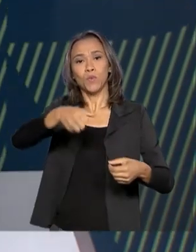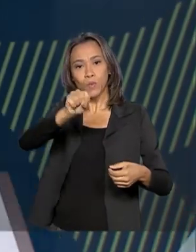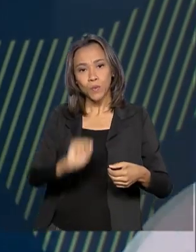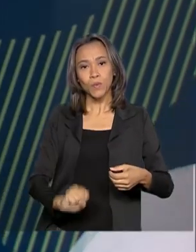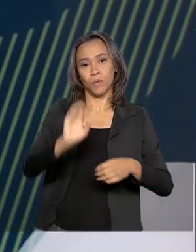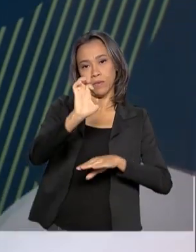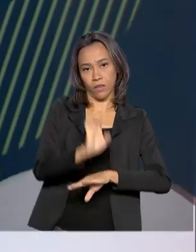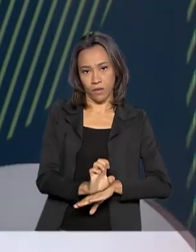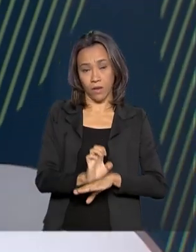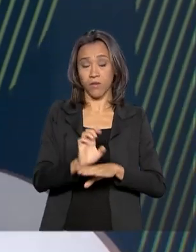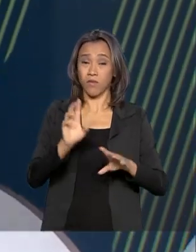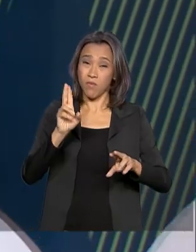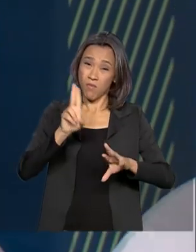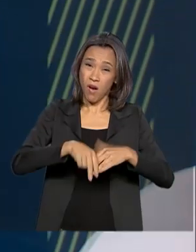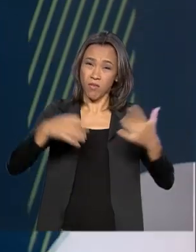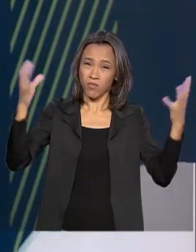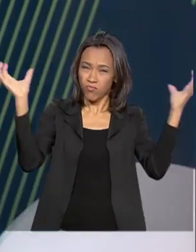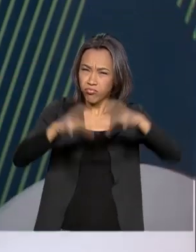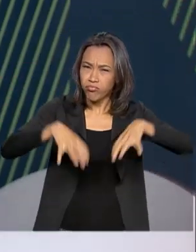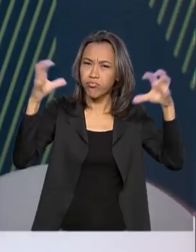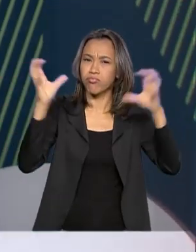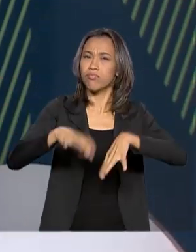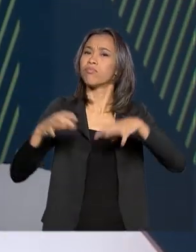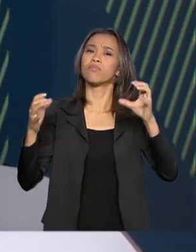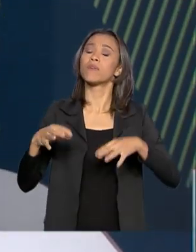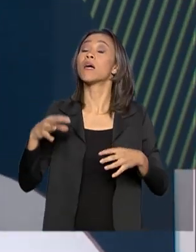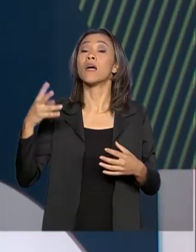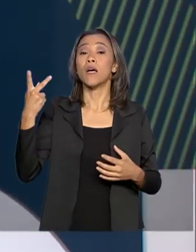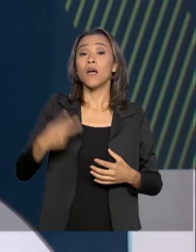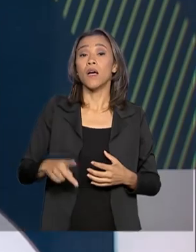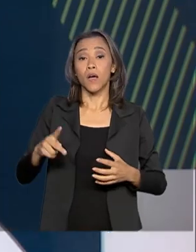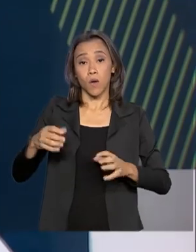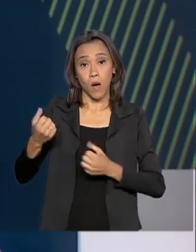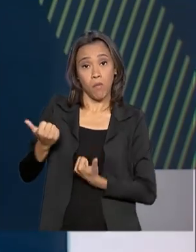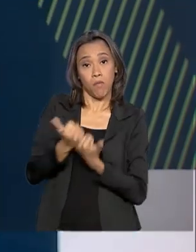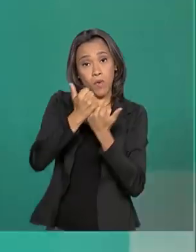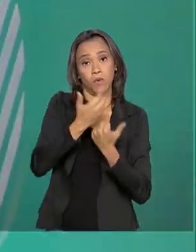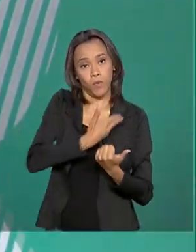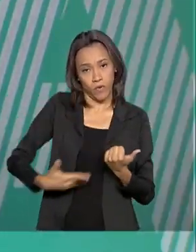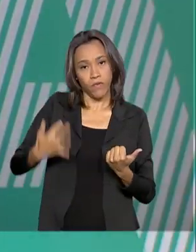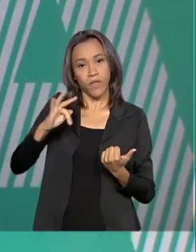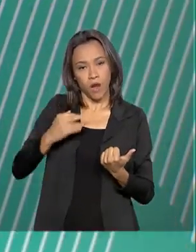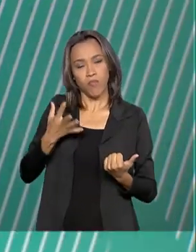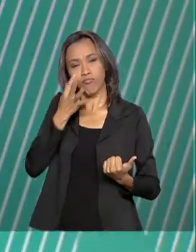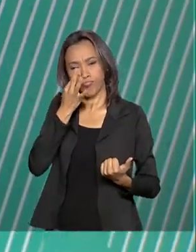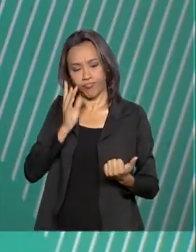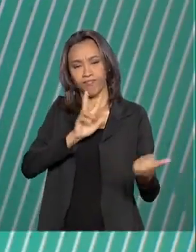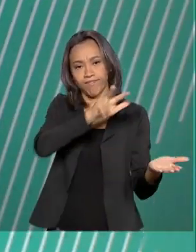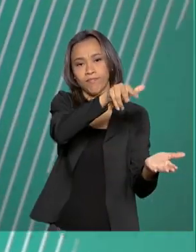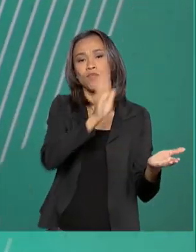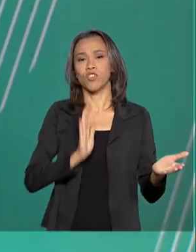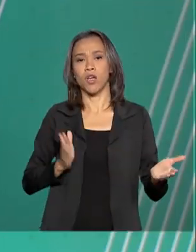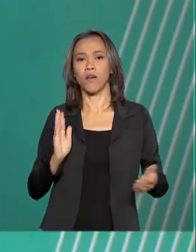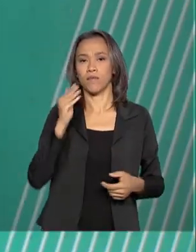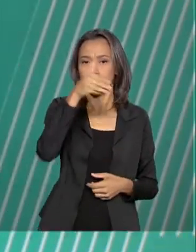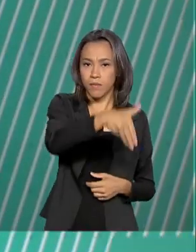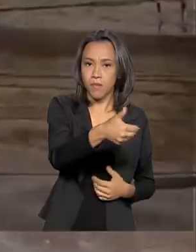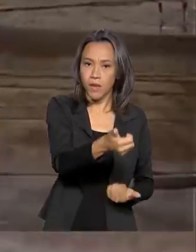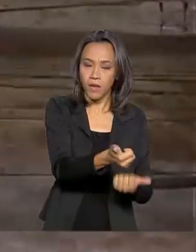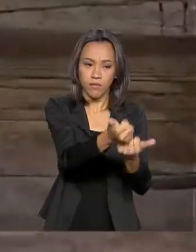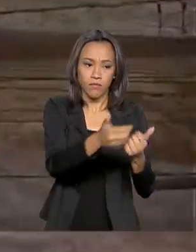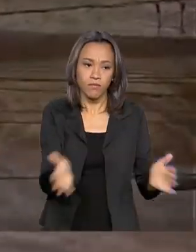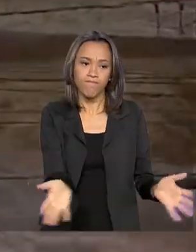últimos dias a defesa civil nacional está lá e também em minas gerais para apoiar as cidades afetadas pelas chuvas em